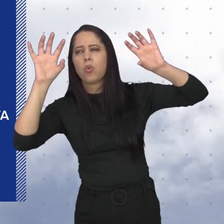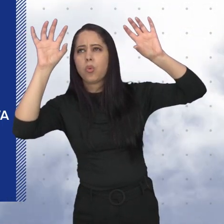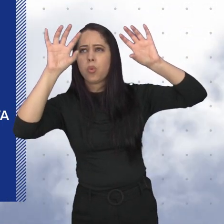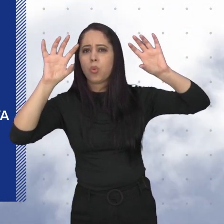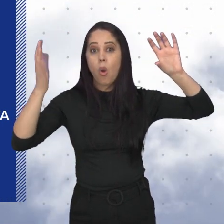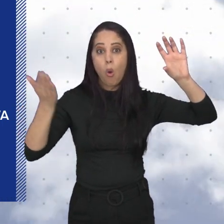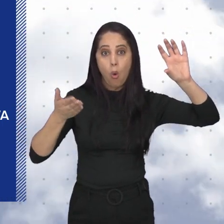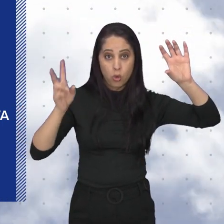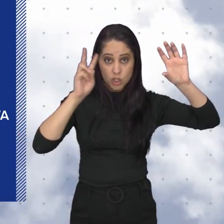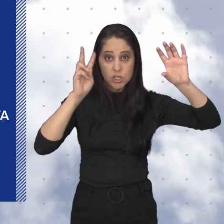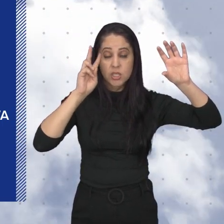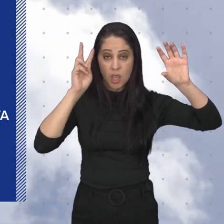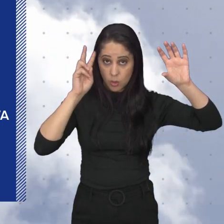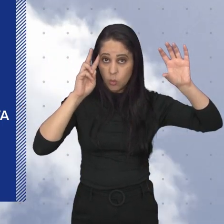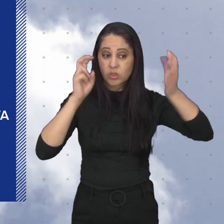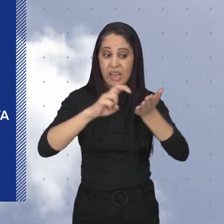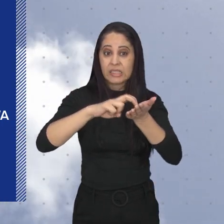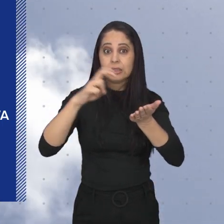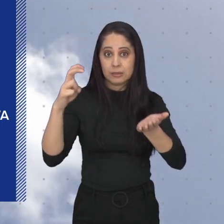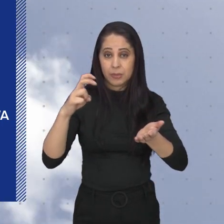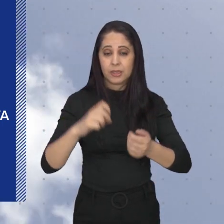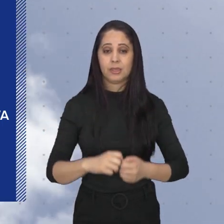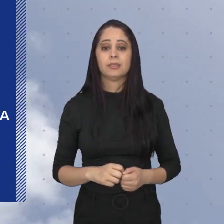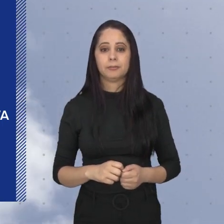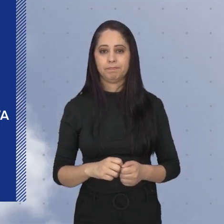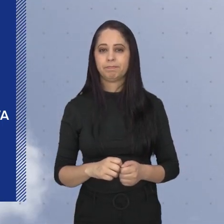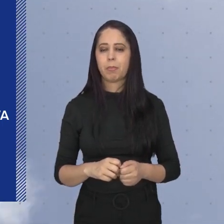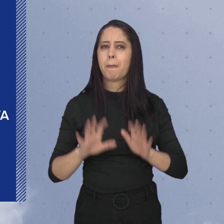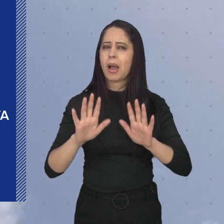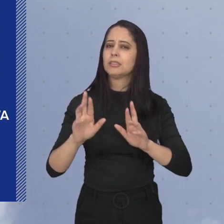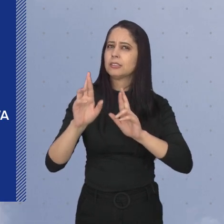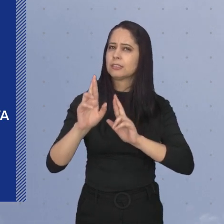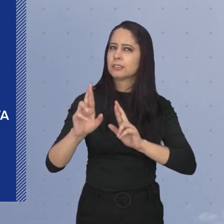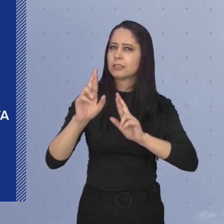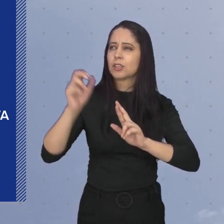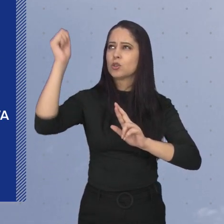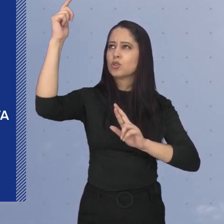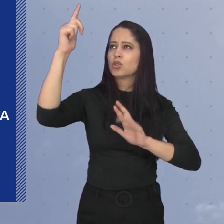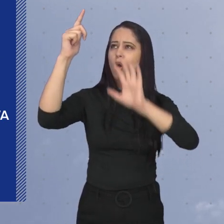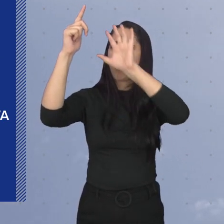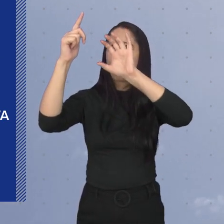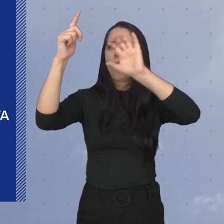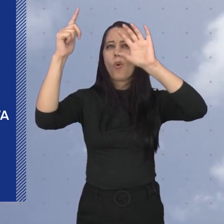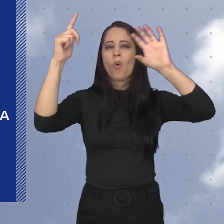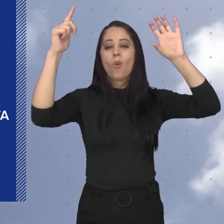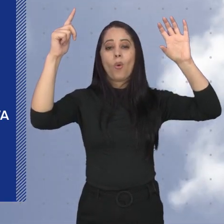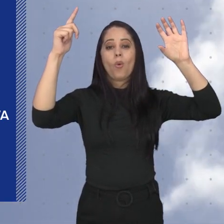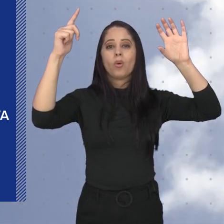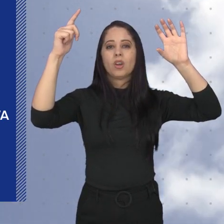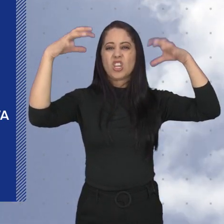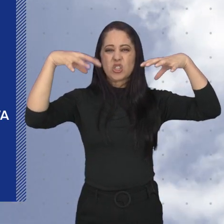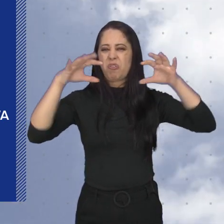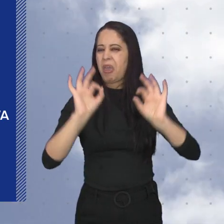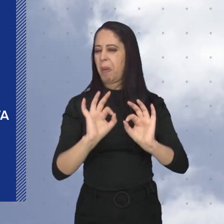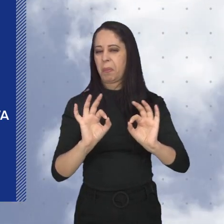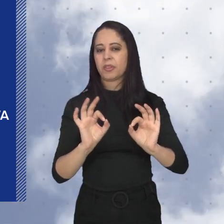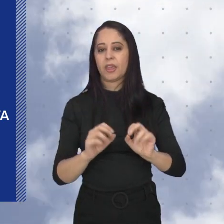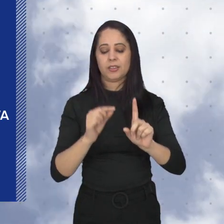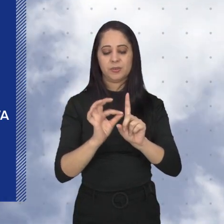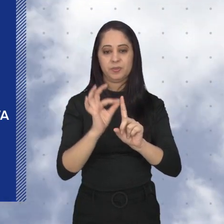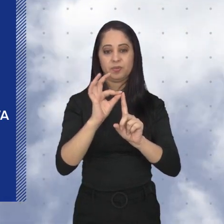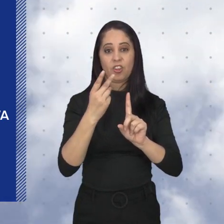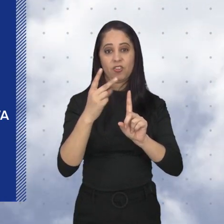desafios mais novos, inclusive. E a sustentabilidade tem que estar no eixo, tem que estar no cerne, tem que estar no centro das nossas atenções.